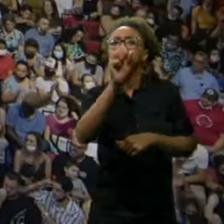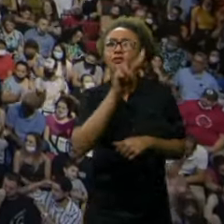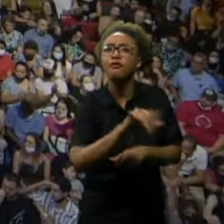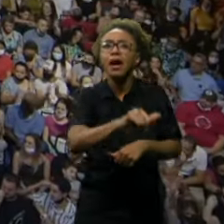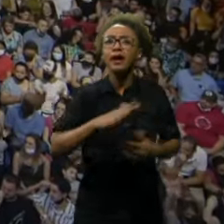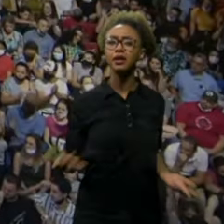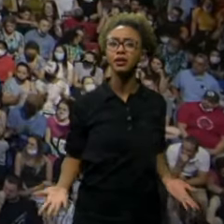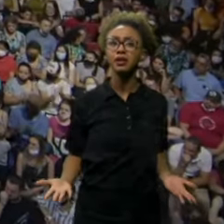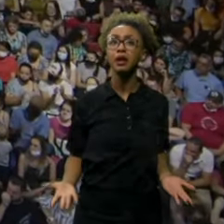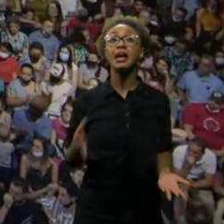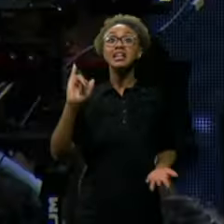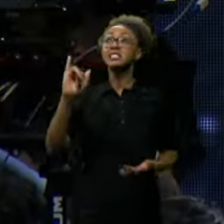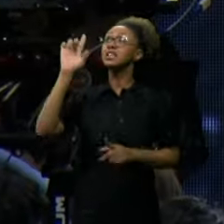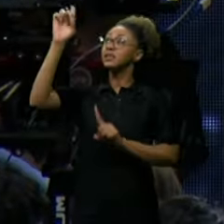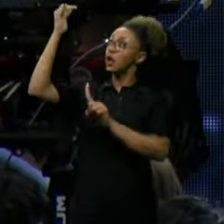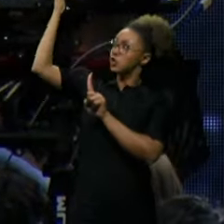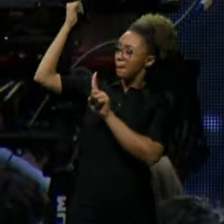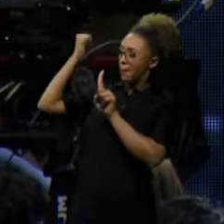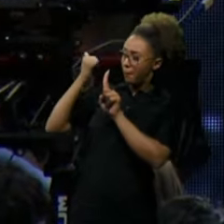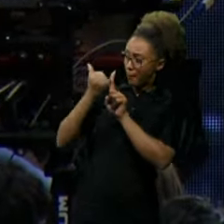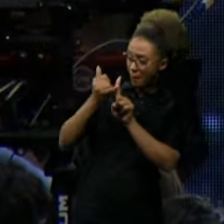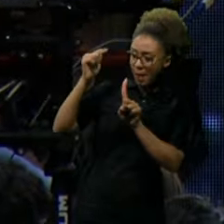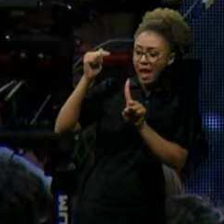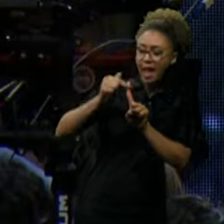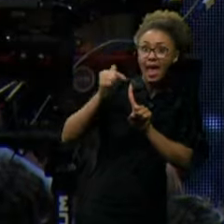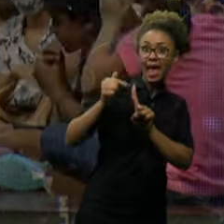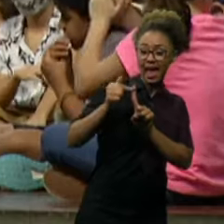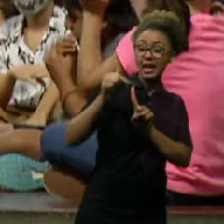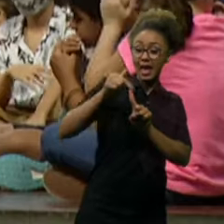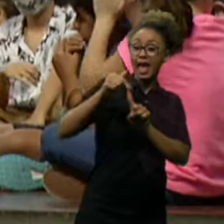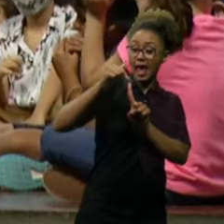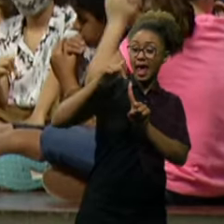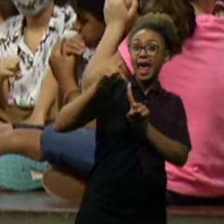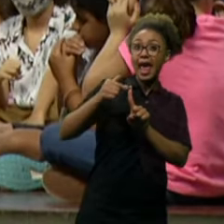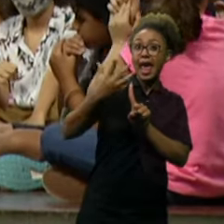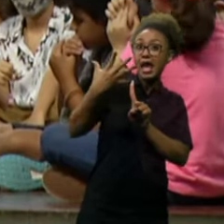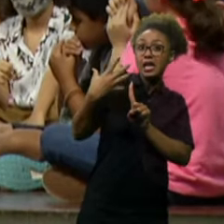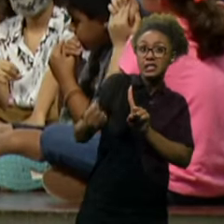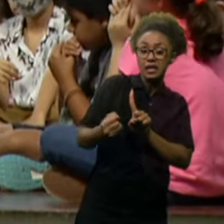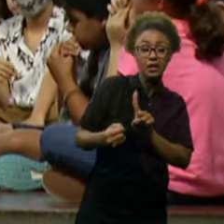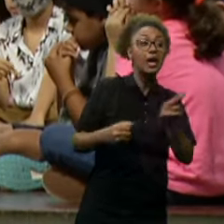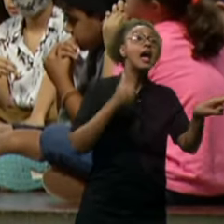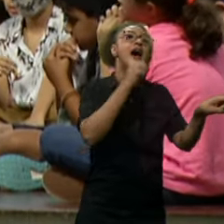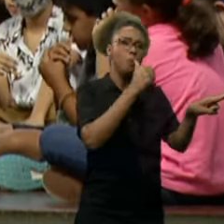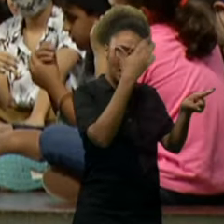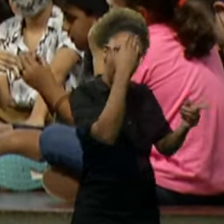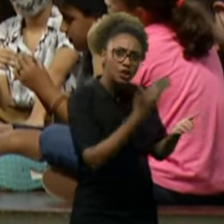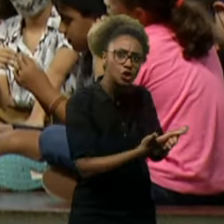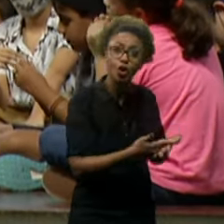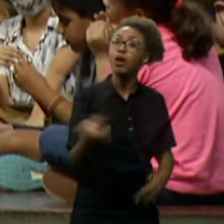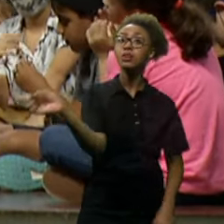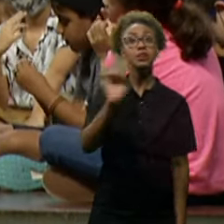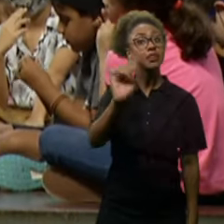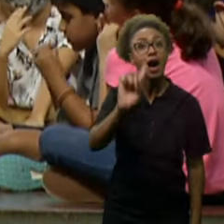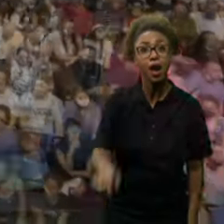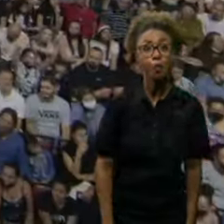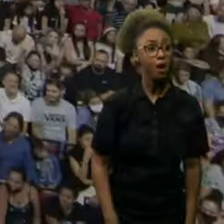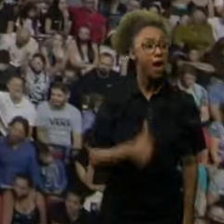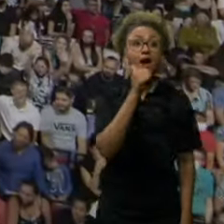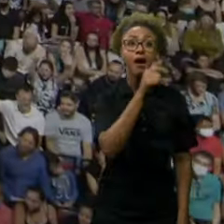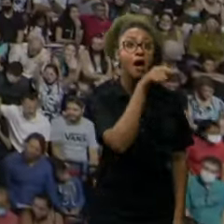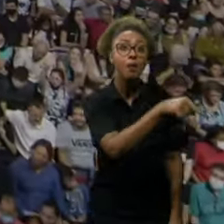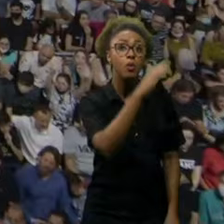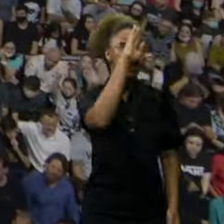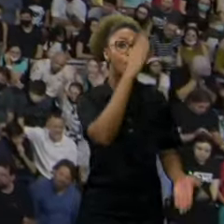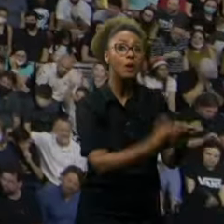liberar uma palavra tem uns usa a fé de que ele Vera e não vai ter que recebe eu vou perguntar de novo ela que ela não creu creu creu